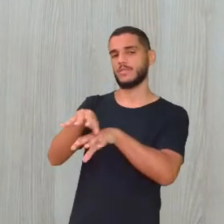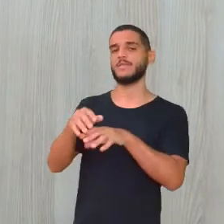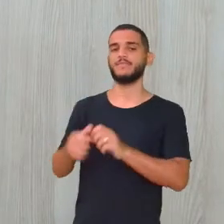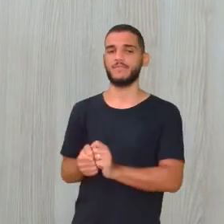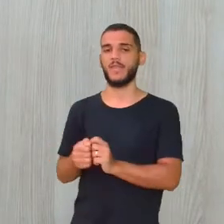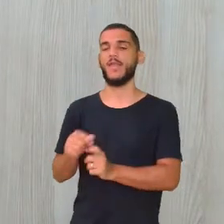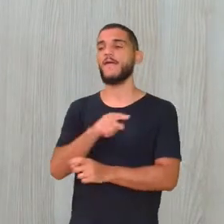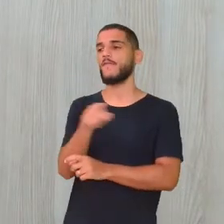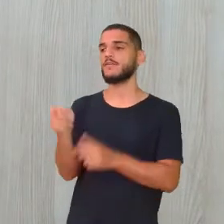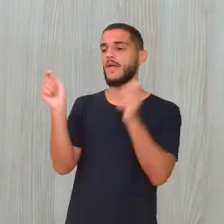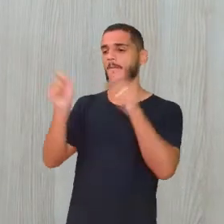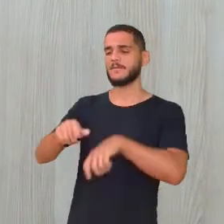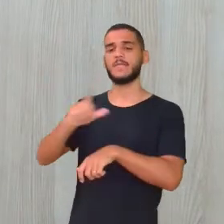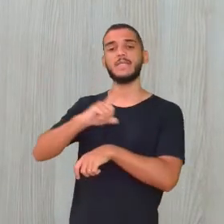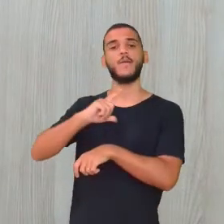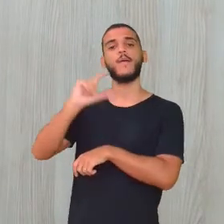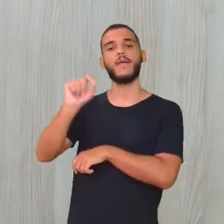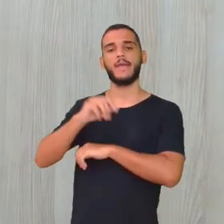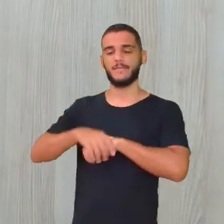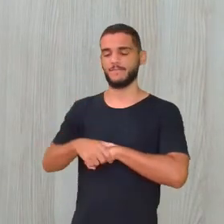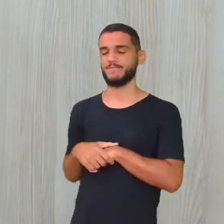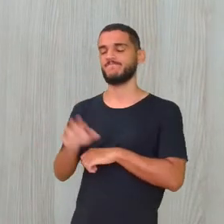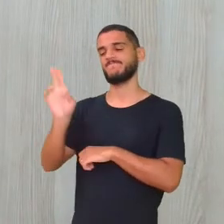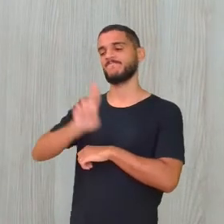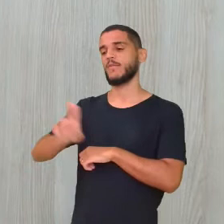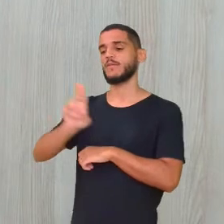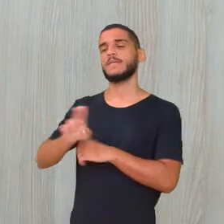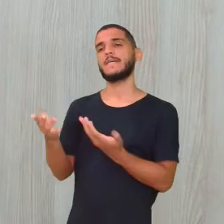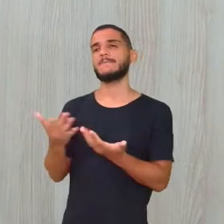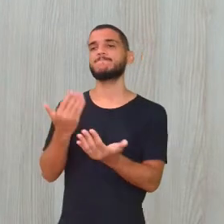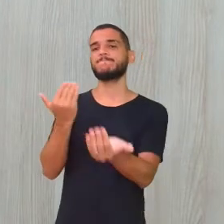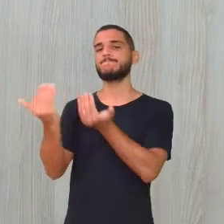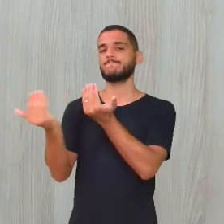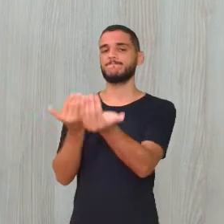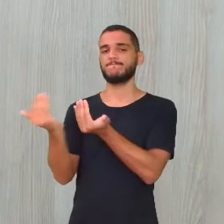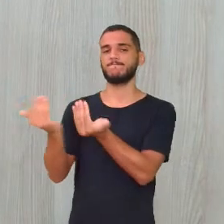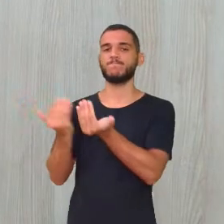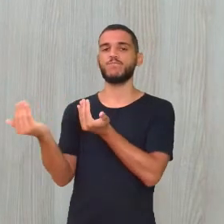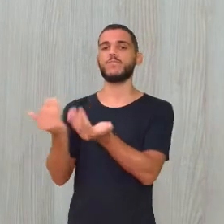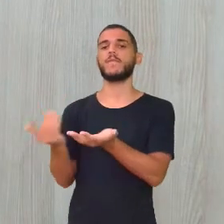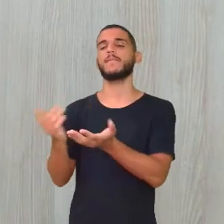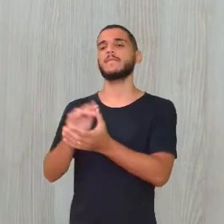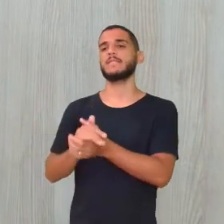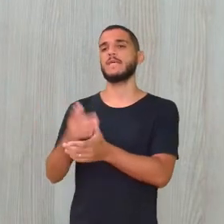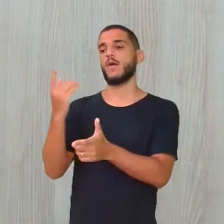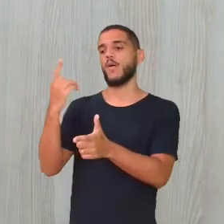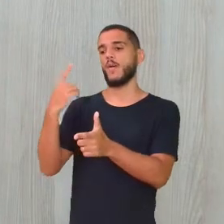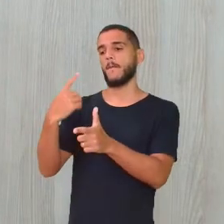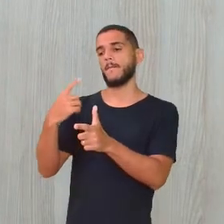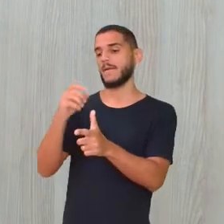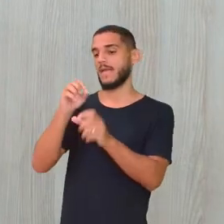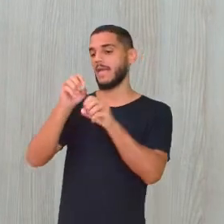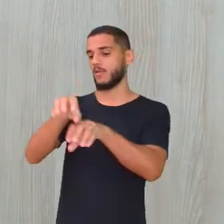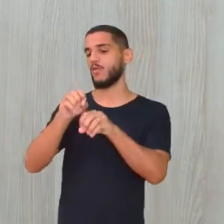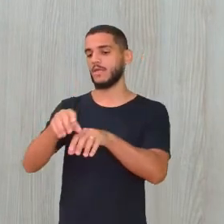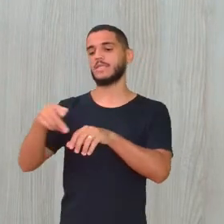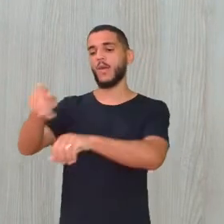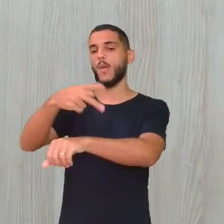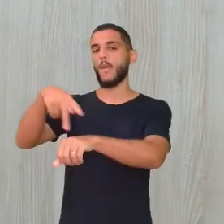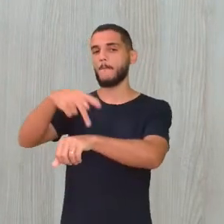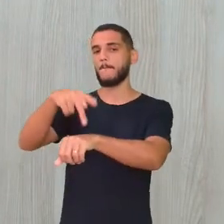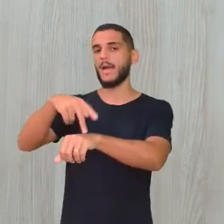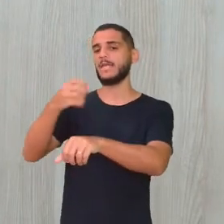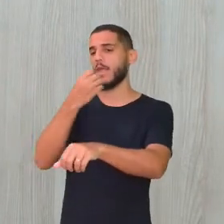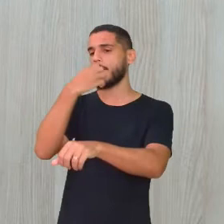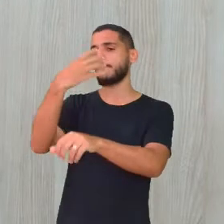Então, você pode, por exemplo, usar uma comparação entre a situação da educação em países de primeiro